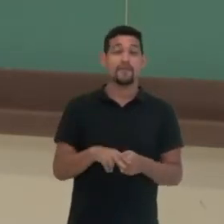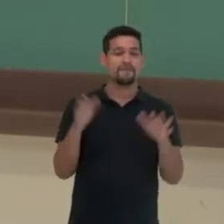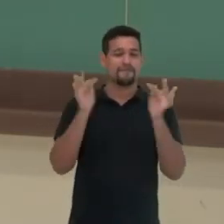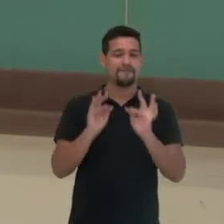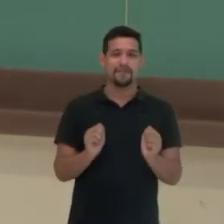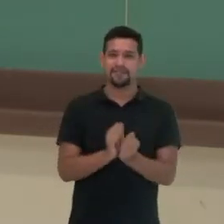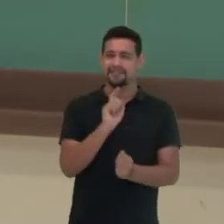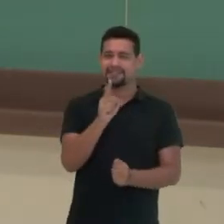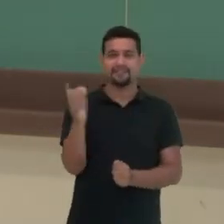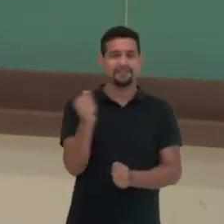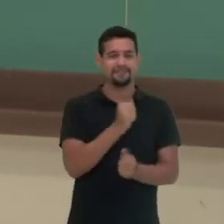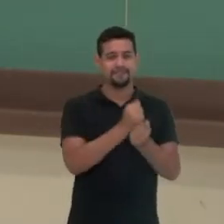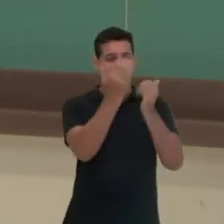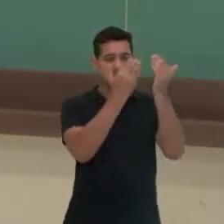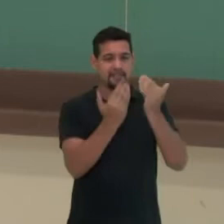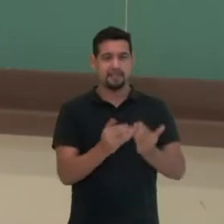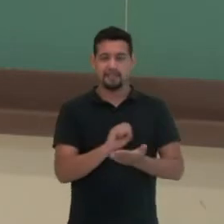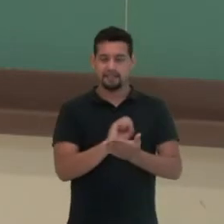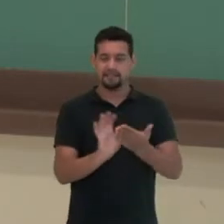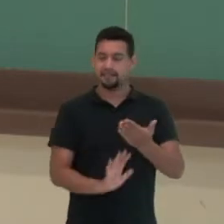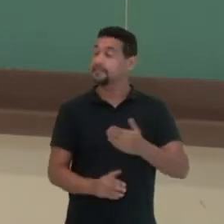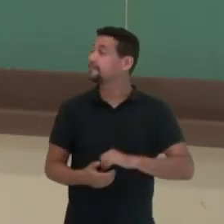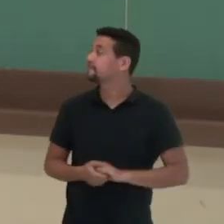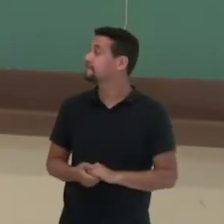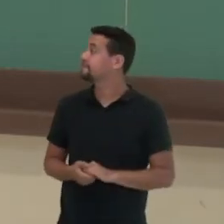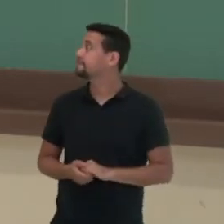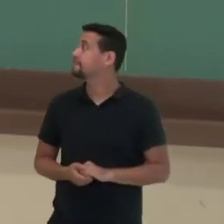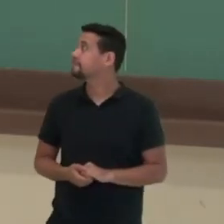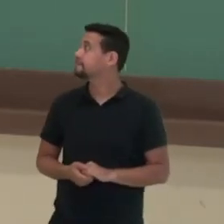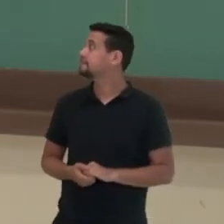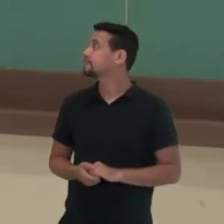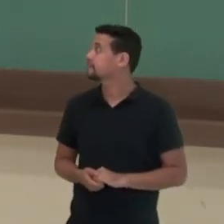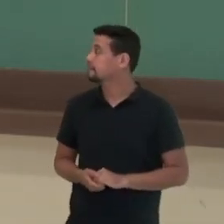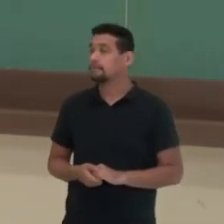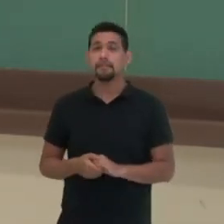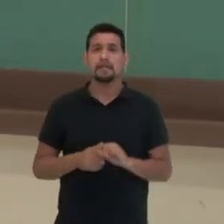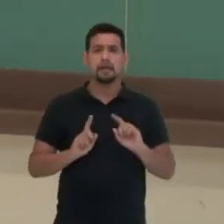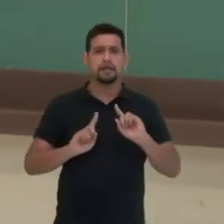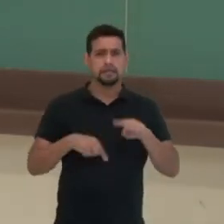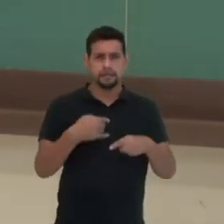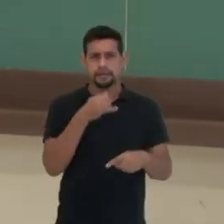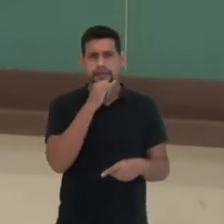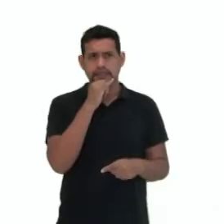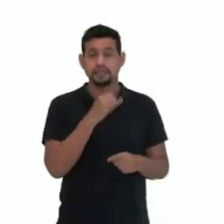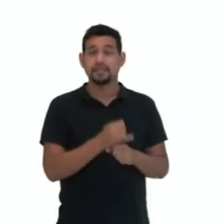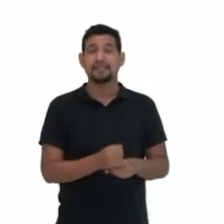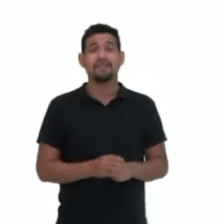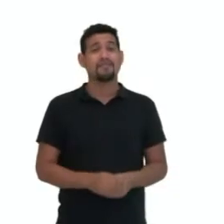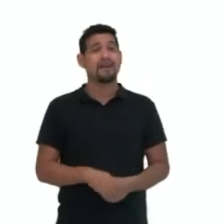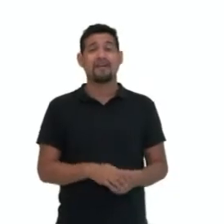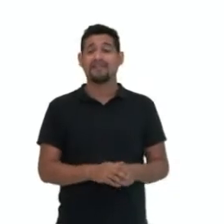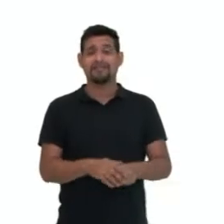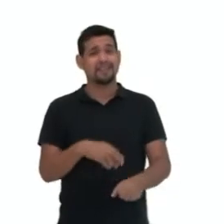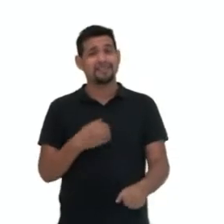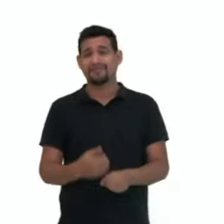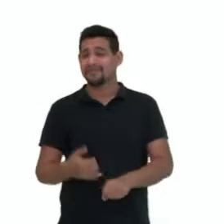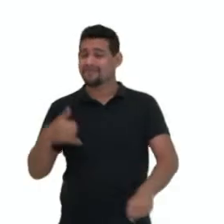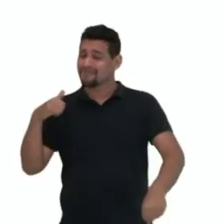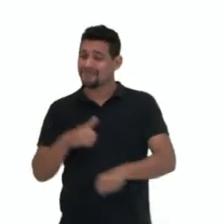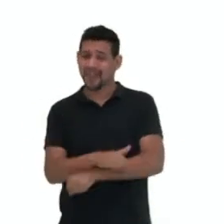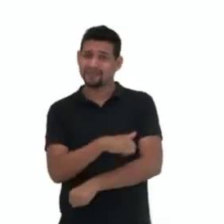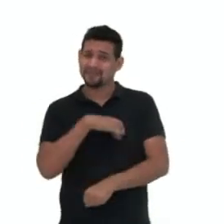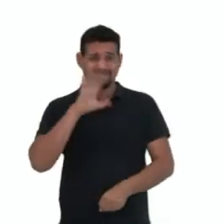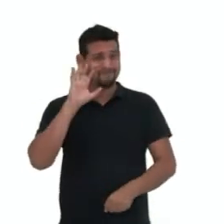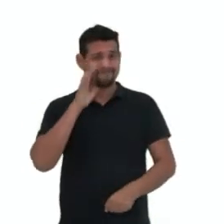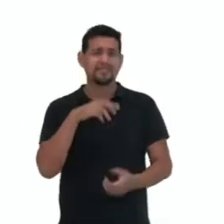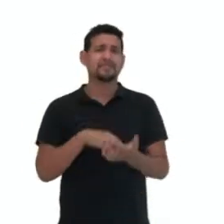você. Bora aqui comigo conferir essa atividade? Após a cobrança de uma falta no jogo de futebol, a